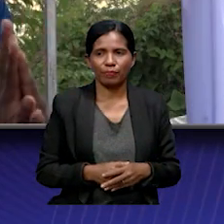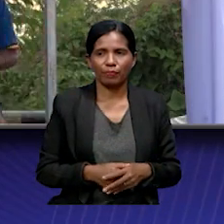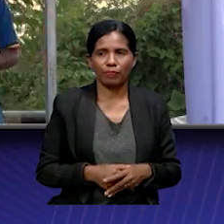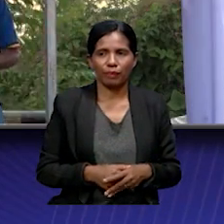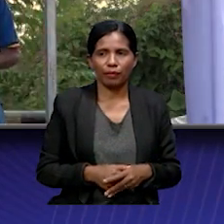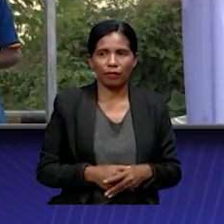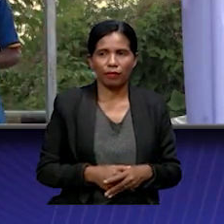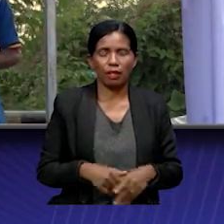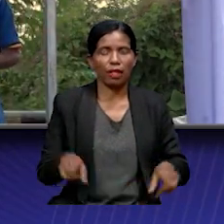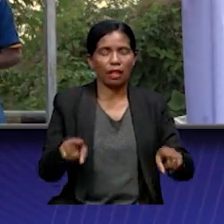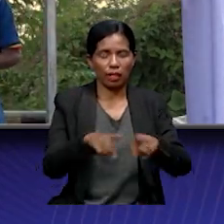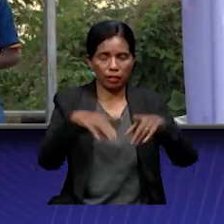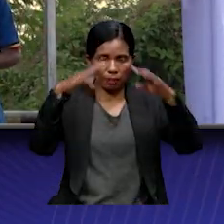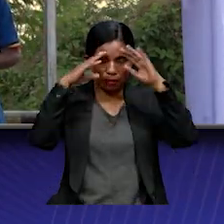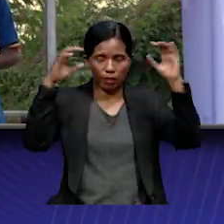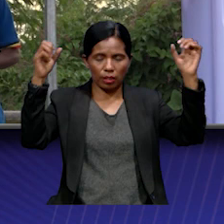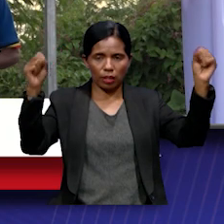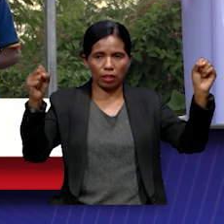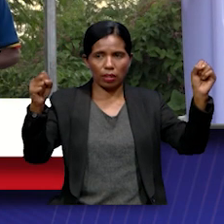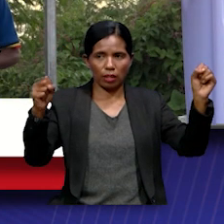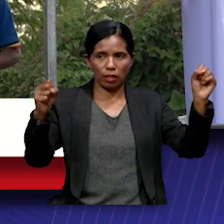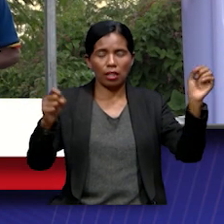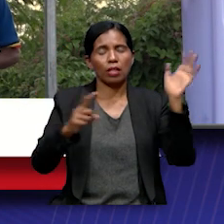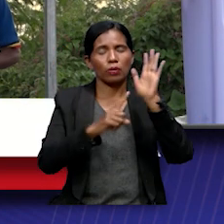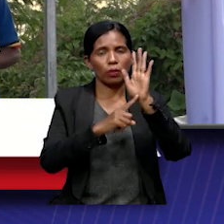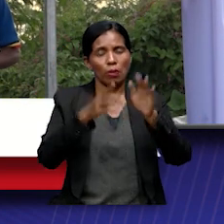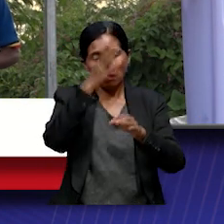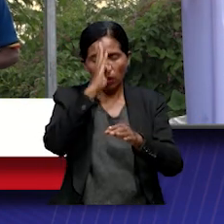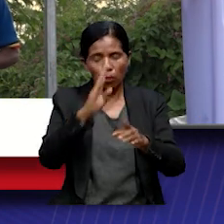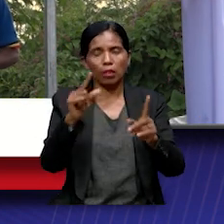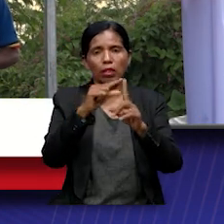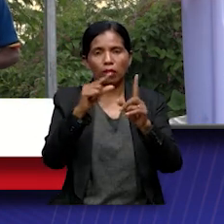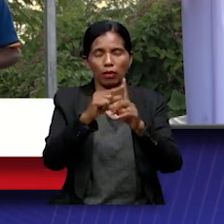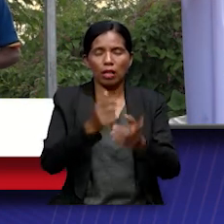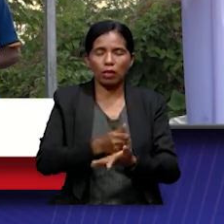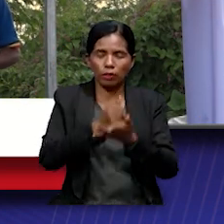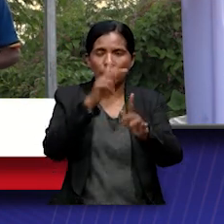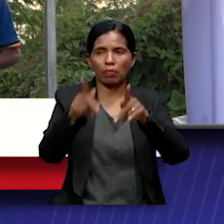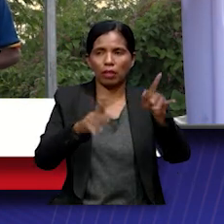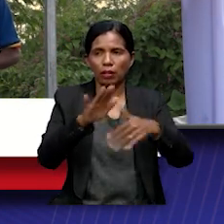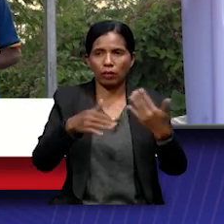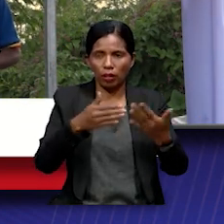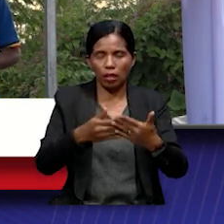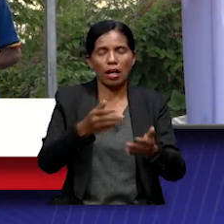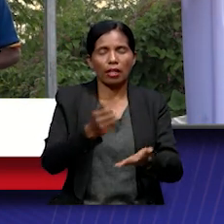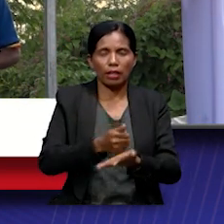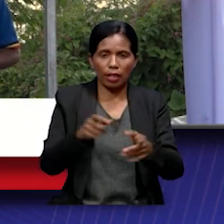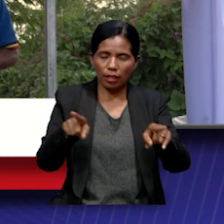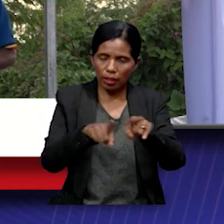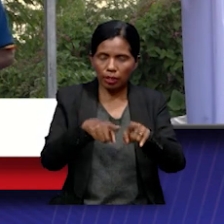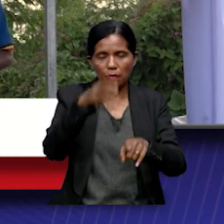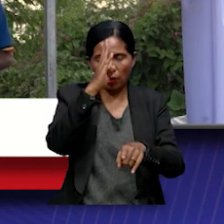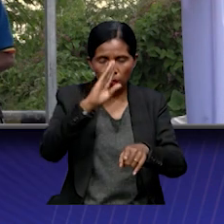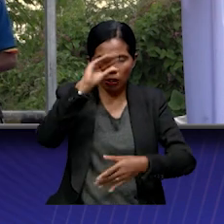Sai sai presiden ha klaken maromak ni ne le fuan servi povi dene hanesa maromak ni uan para sai dia